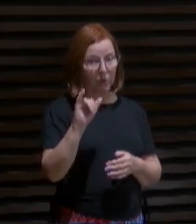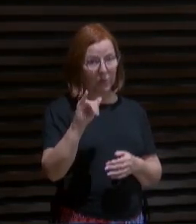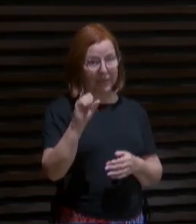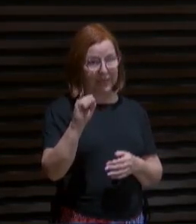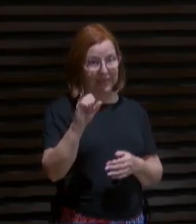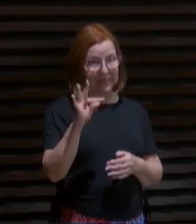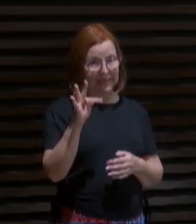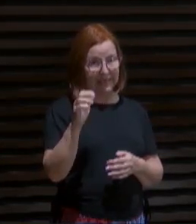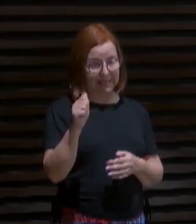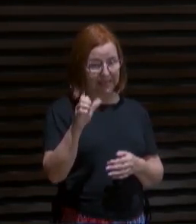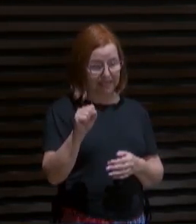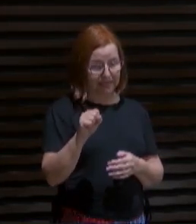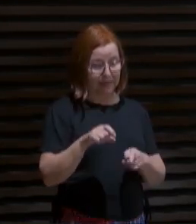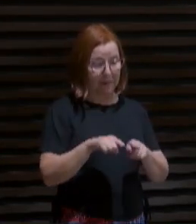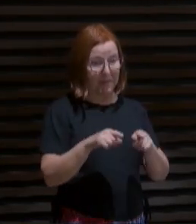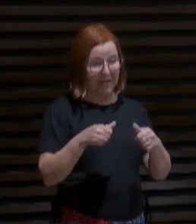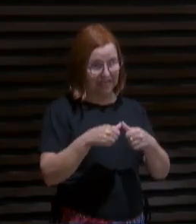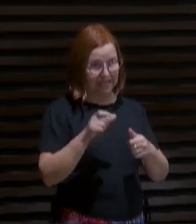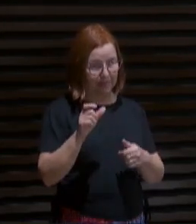só daqui.